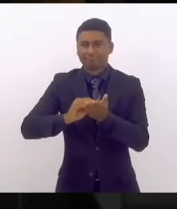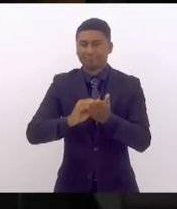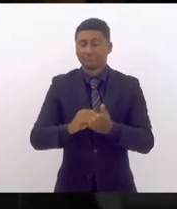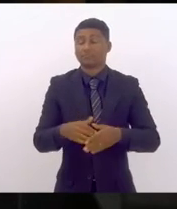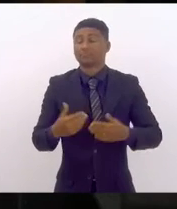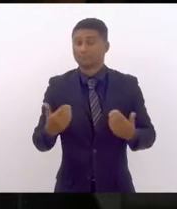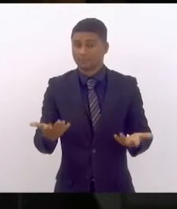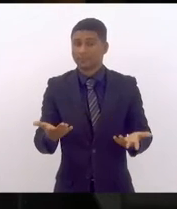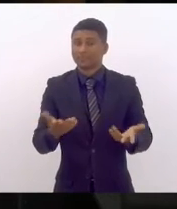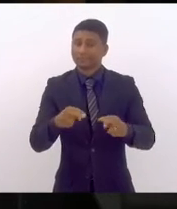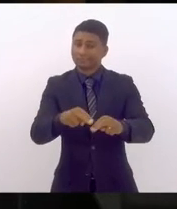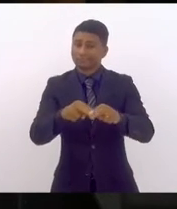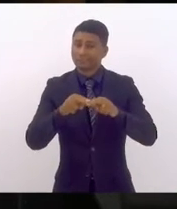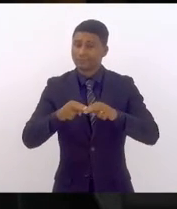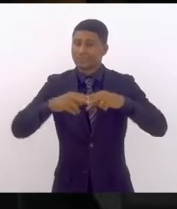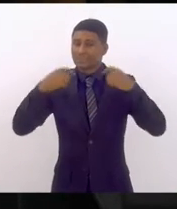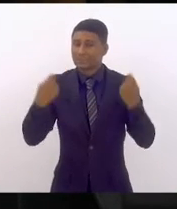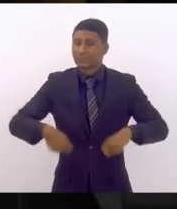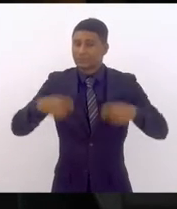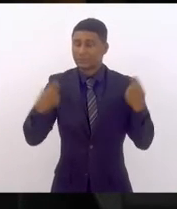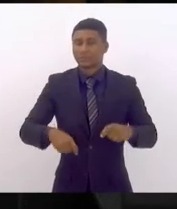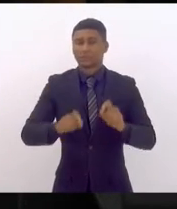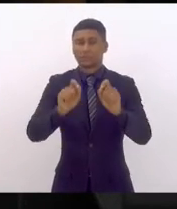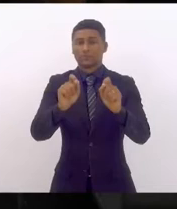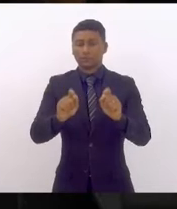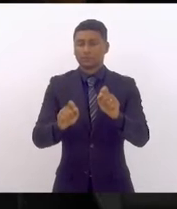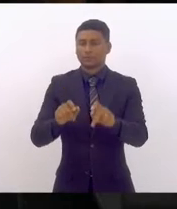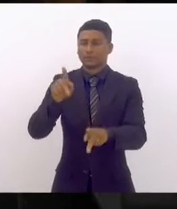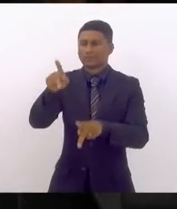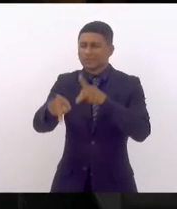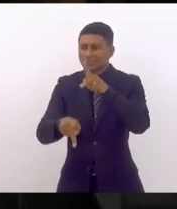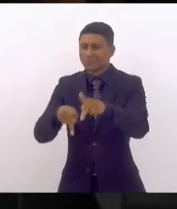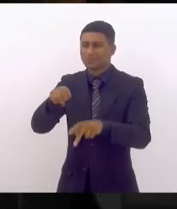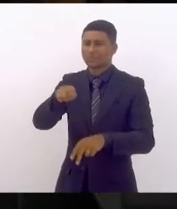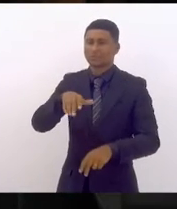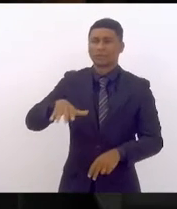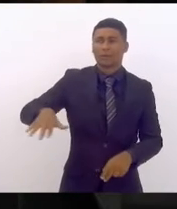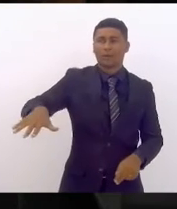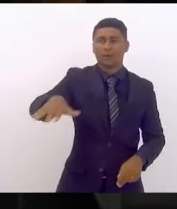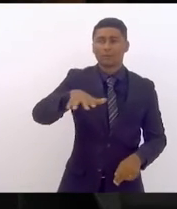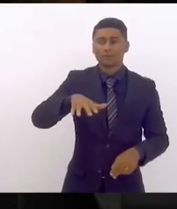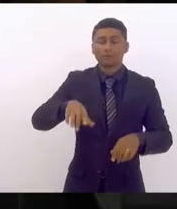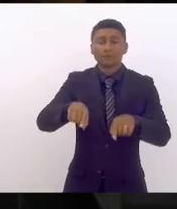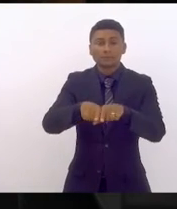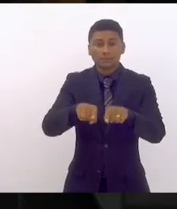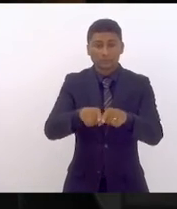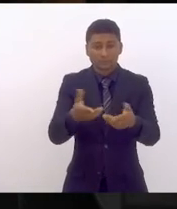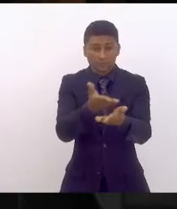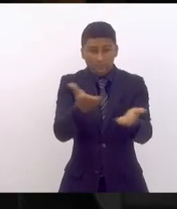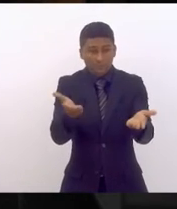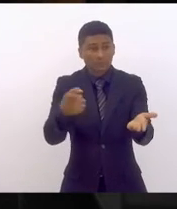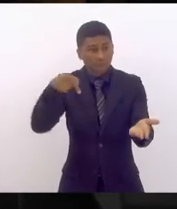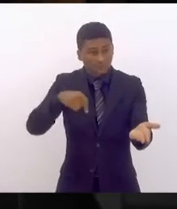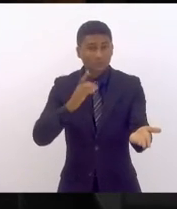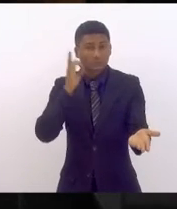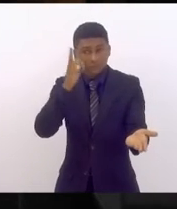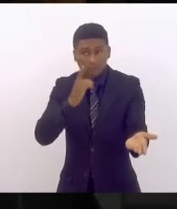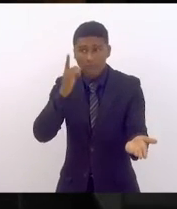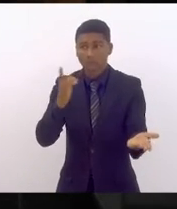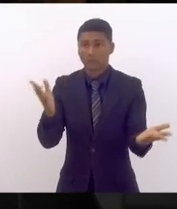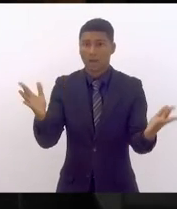necessário que a população de principalmente aqueles que estão aqui no Parlamento